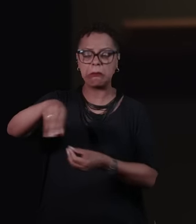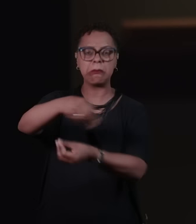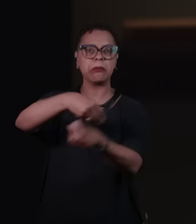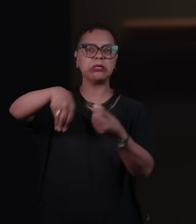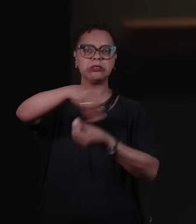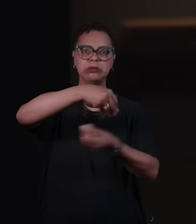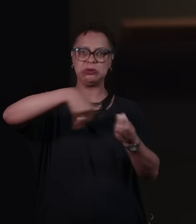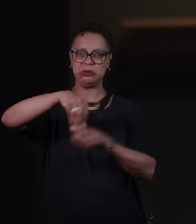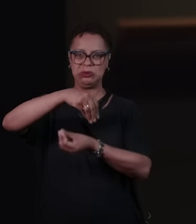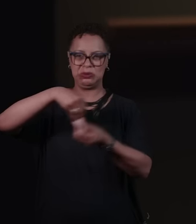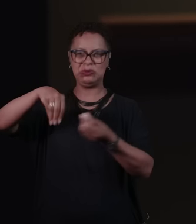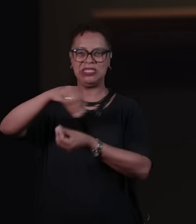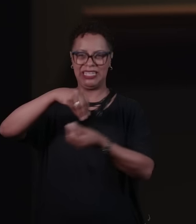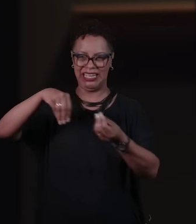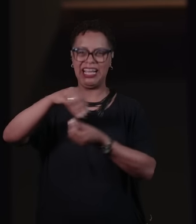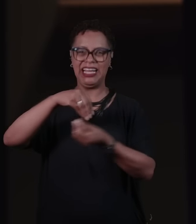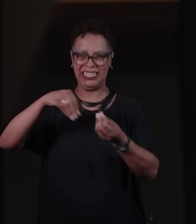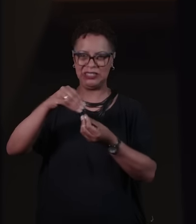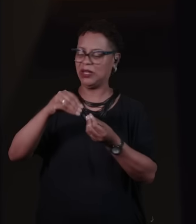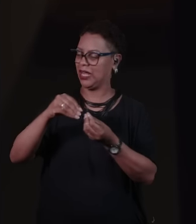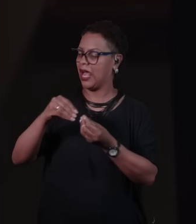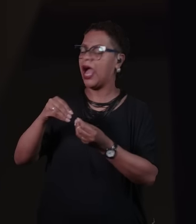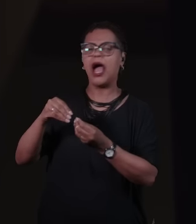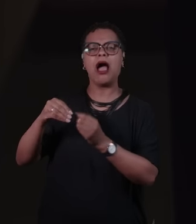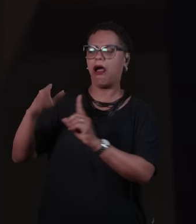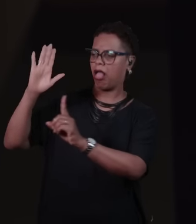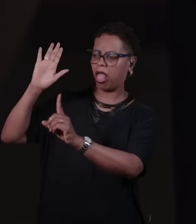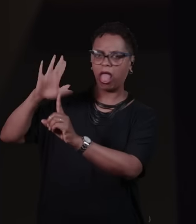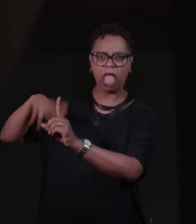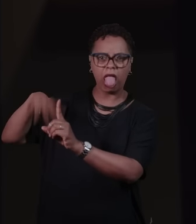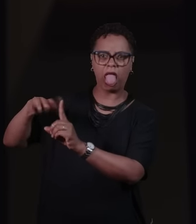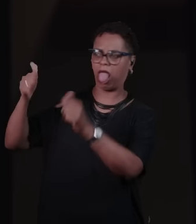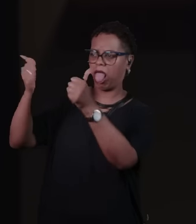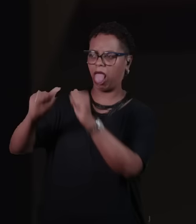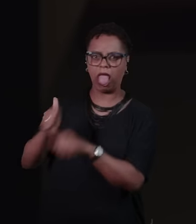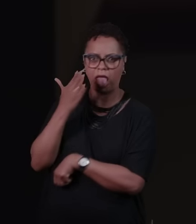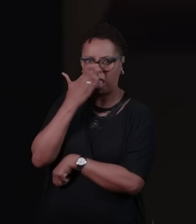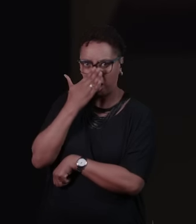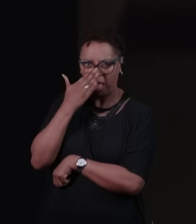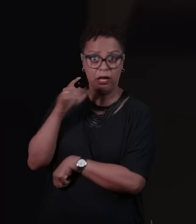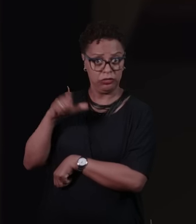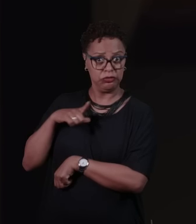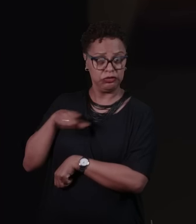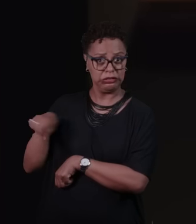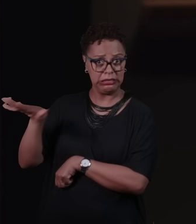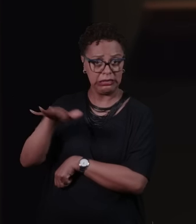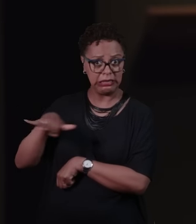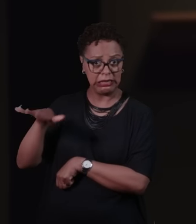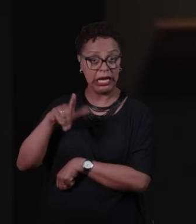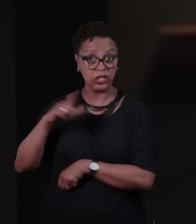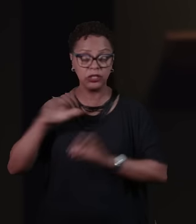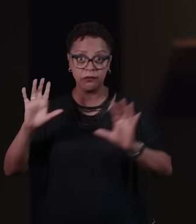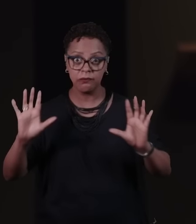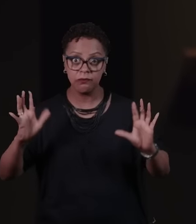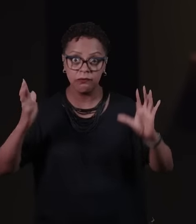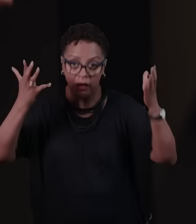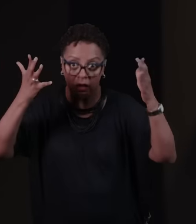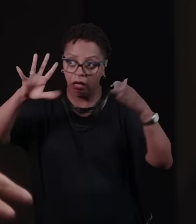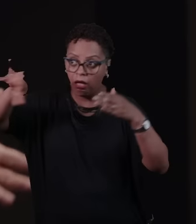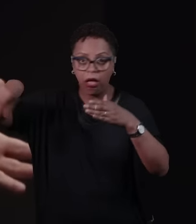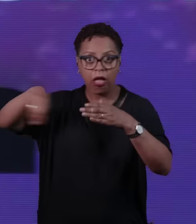misturaram aos cultos pagãos que envolviam prostituição. Vocês sabem que em algumas das festas